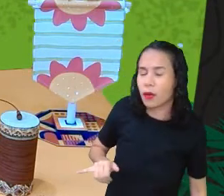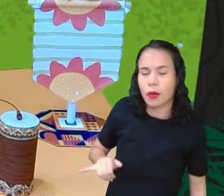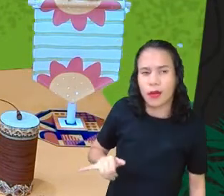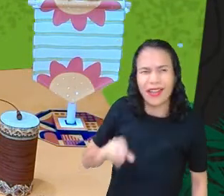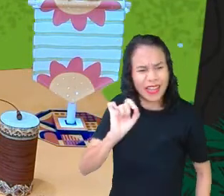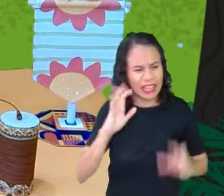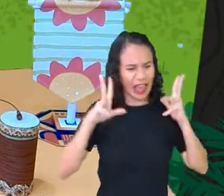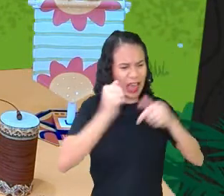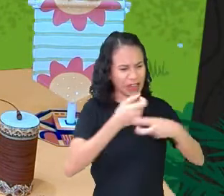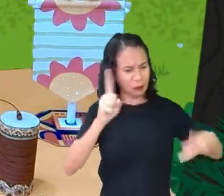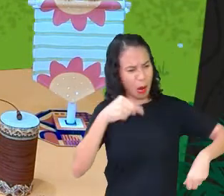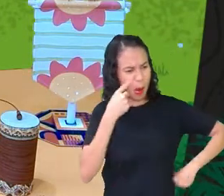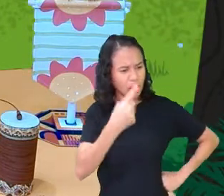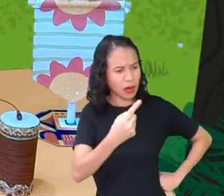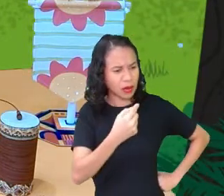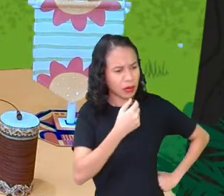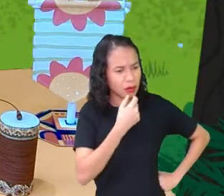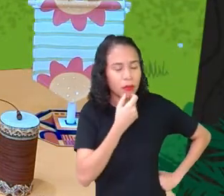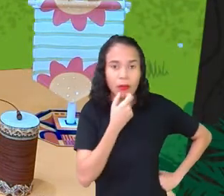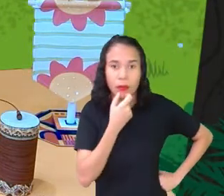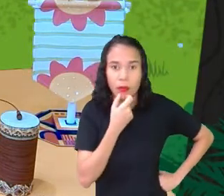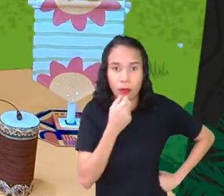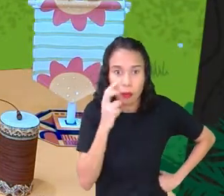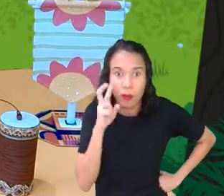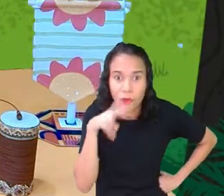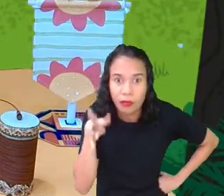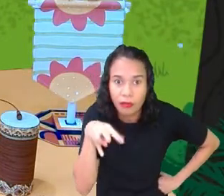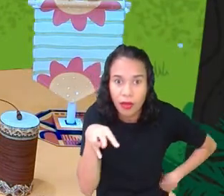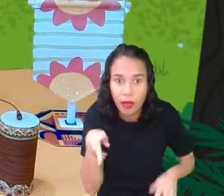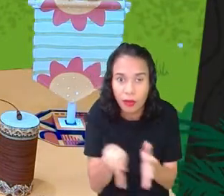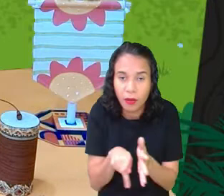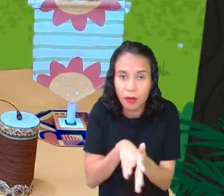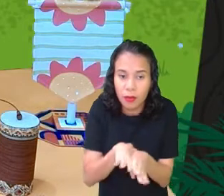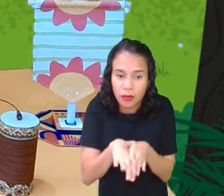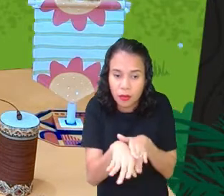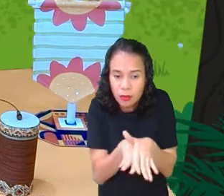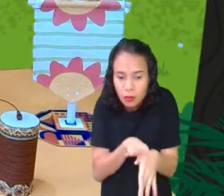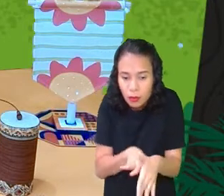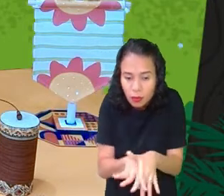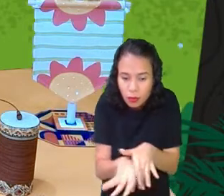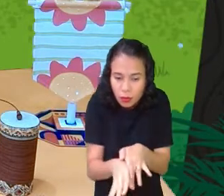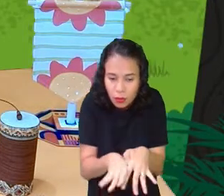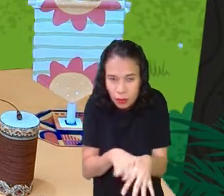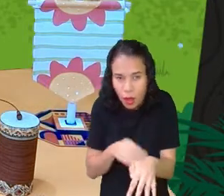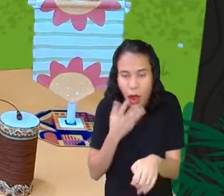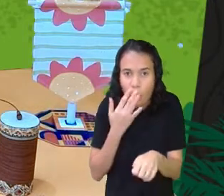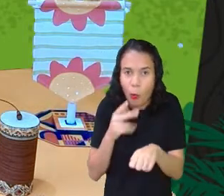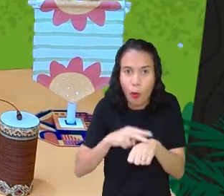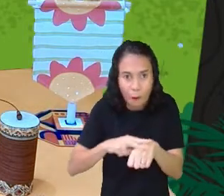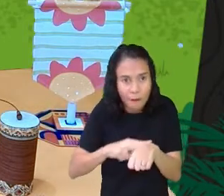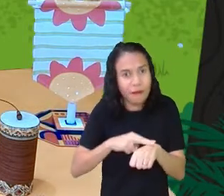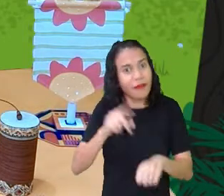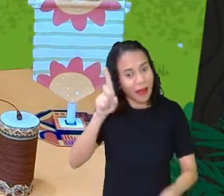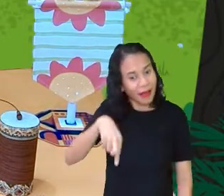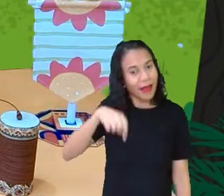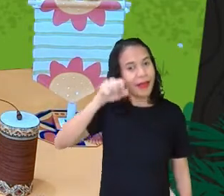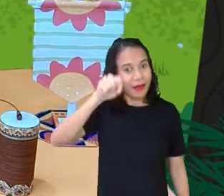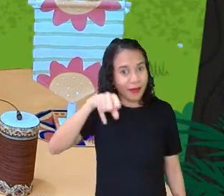Que bicho é esse? E aí, roçando as patas, verde. Era esse